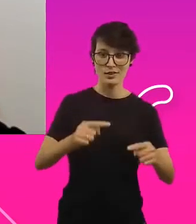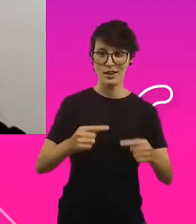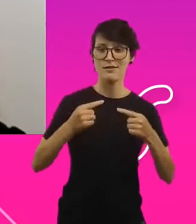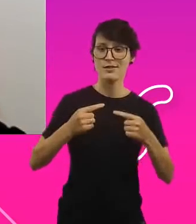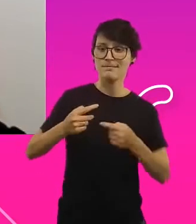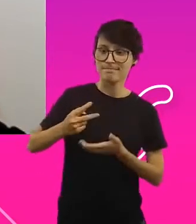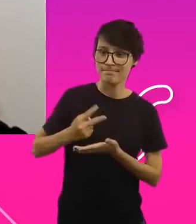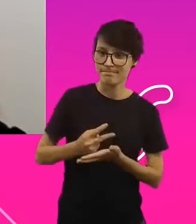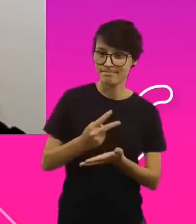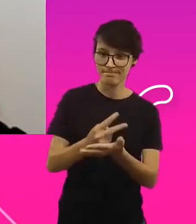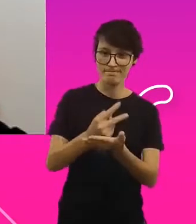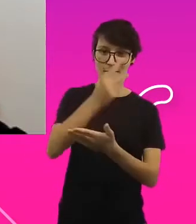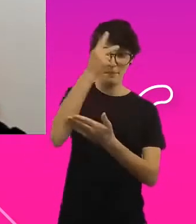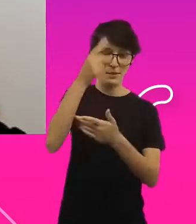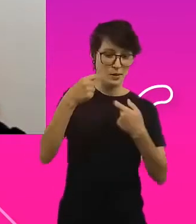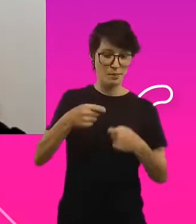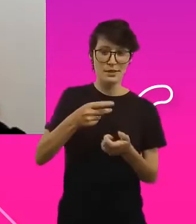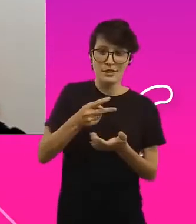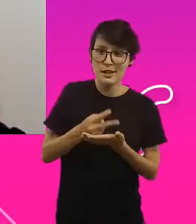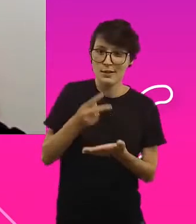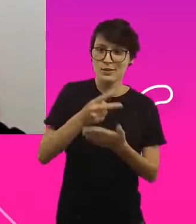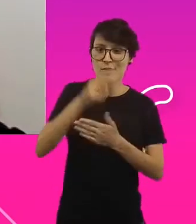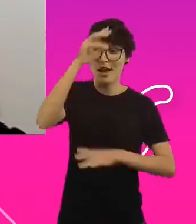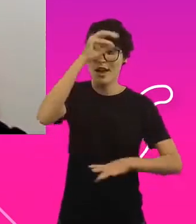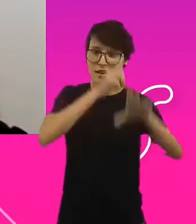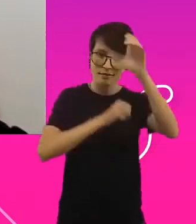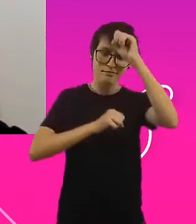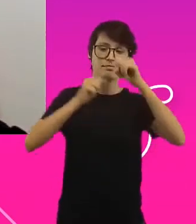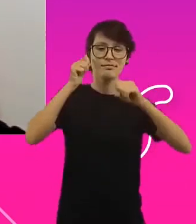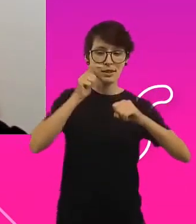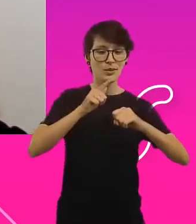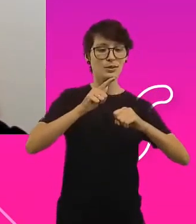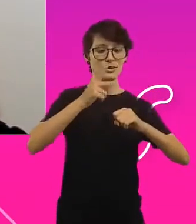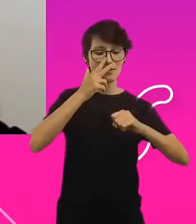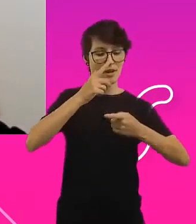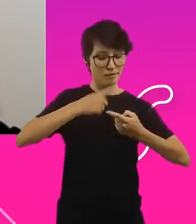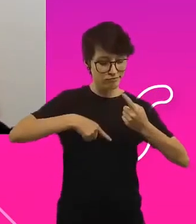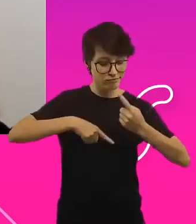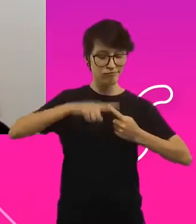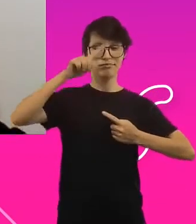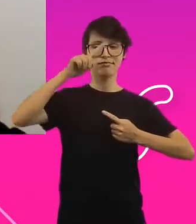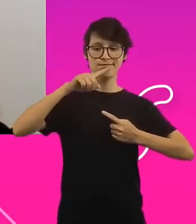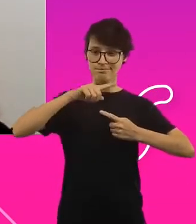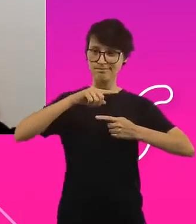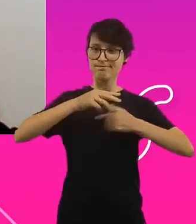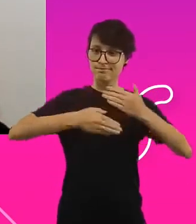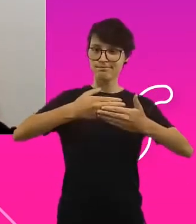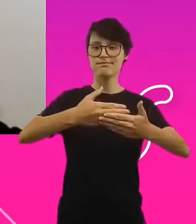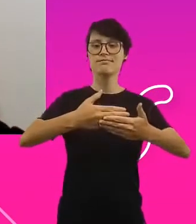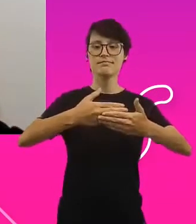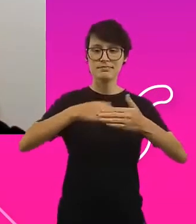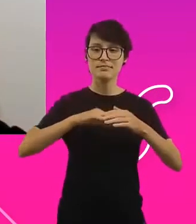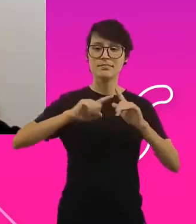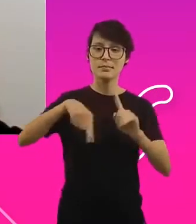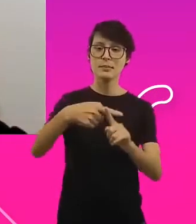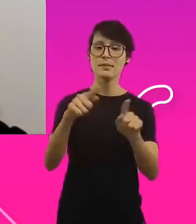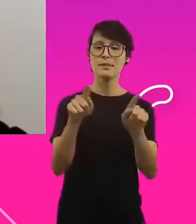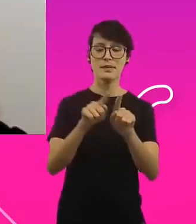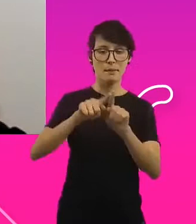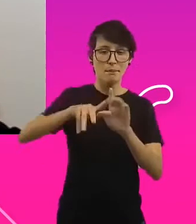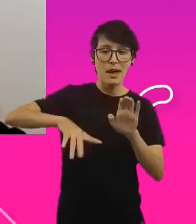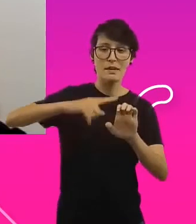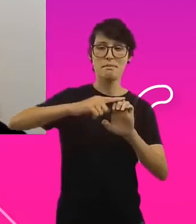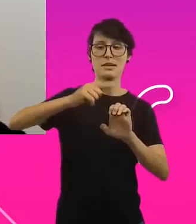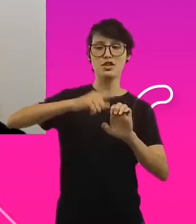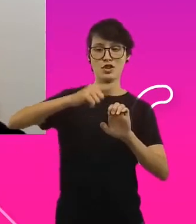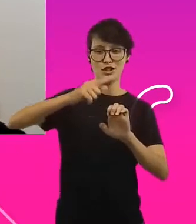continuar aprendendo, para conseguir continuarem empregadas, E a mesma coisa para o empreendedorismo. A gente tem que